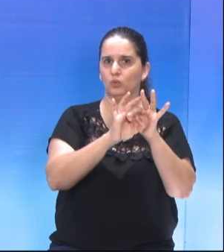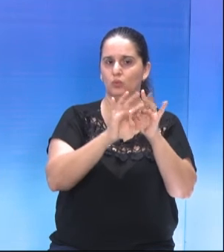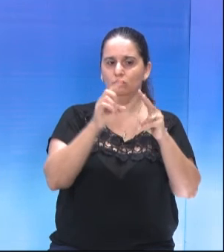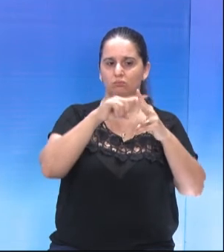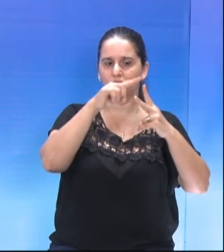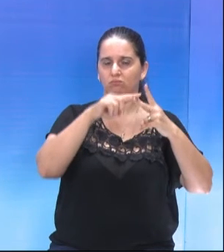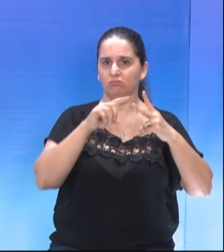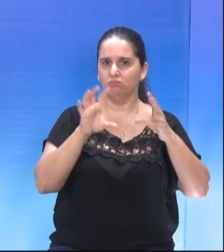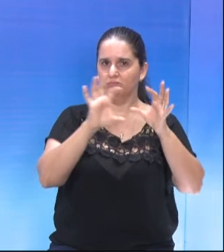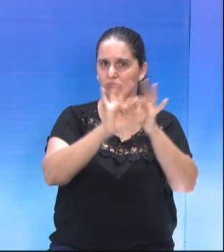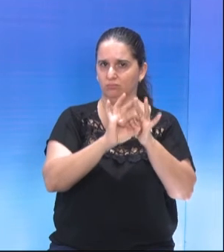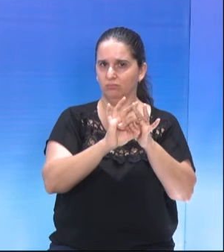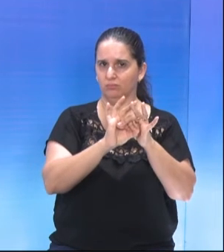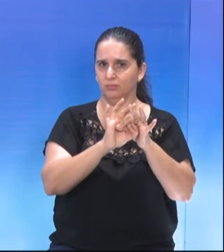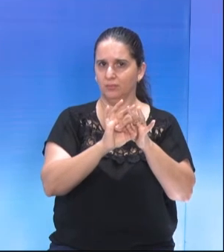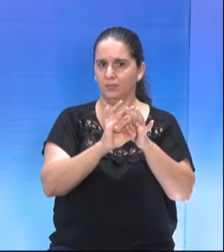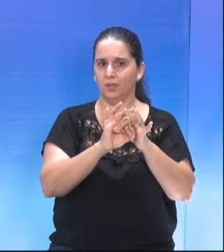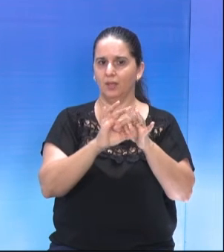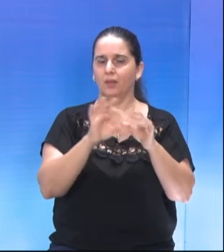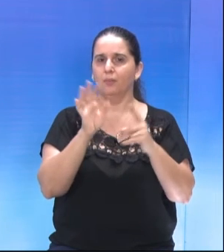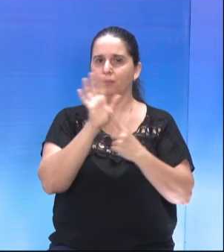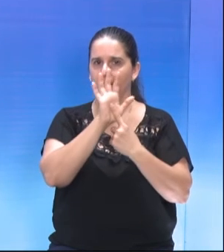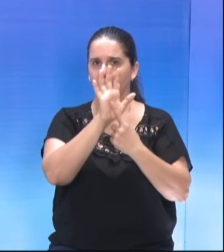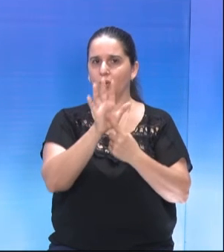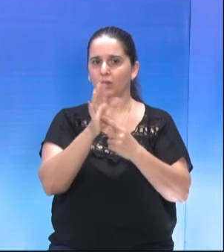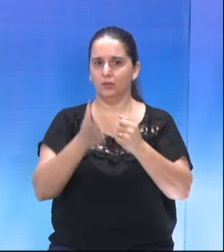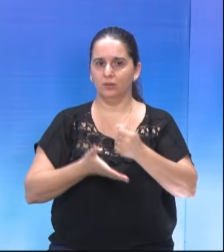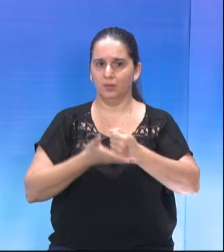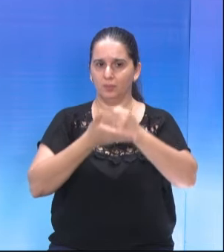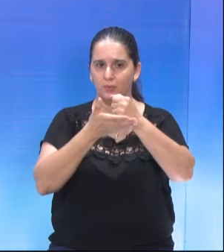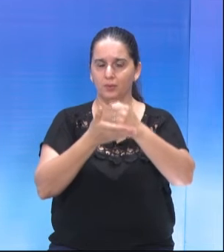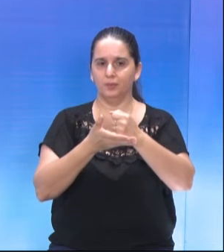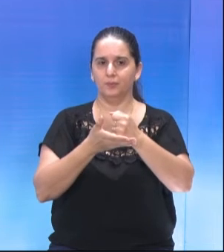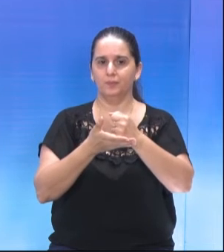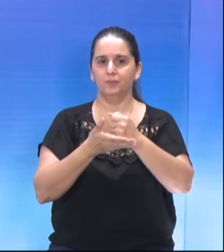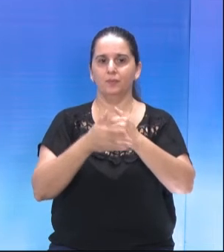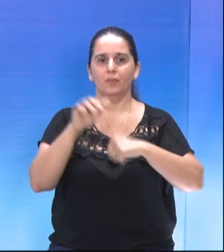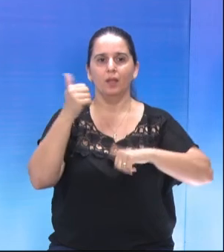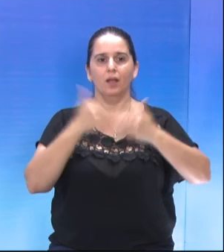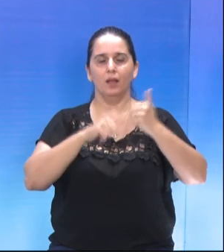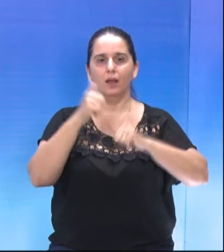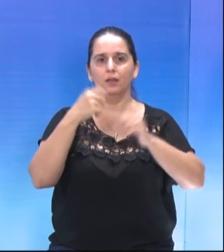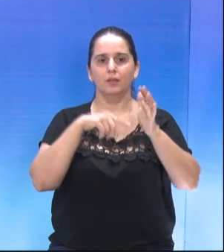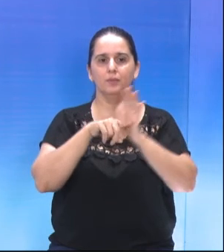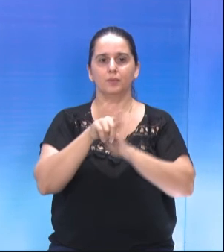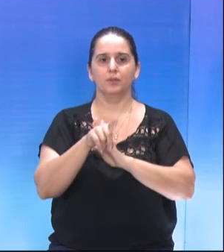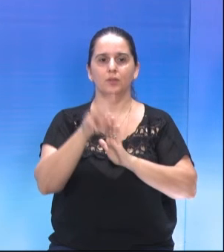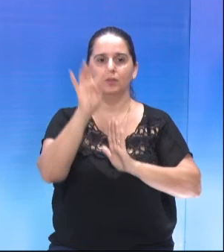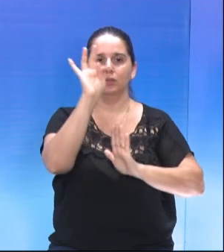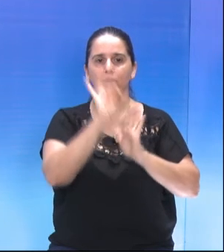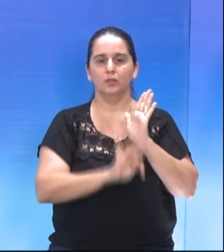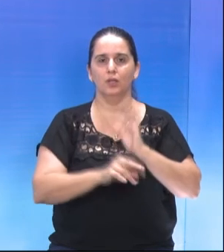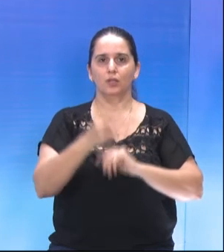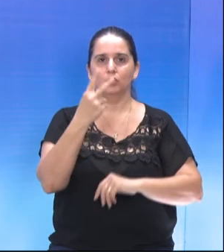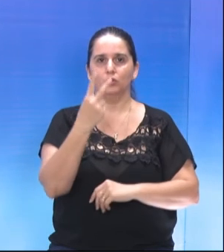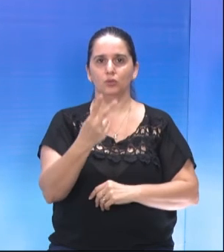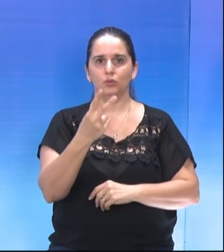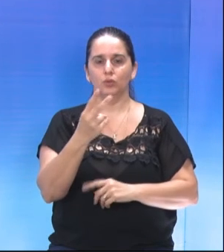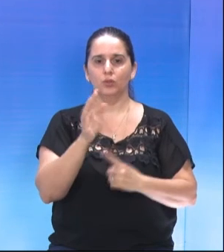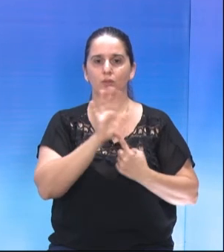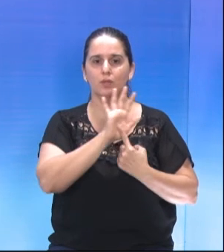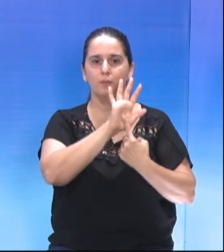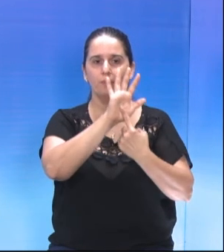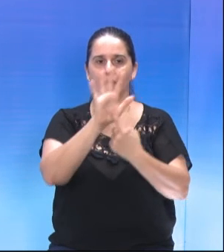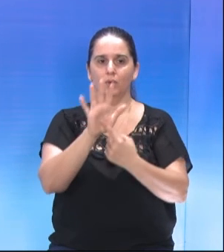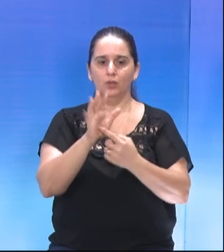duas, tanto a primeira como a segunda, exatamente isso. Então, vamos analisando a questão. No texto